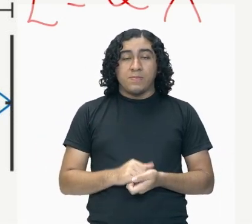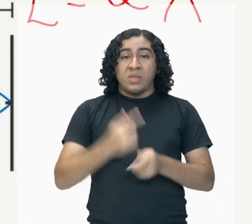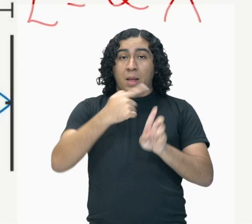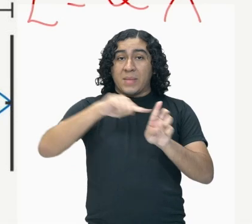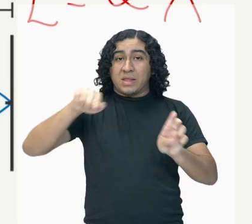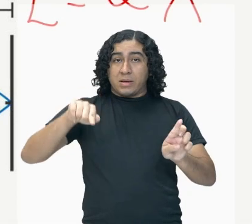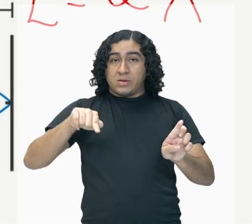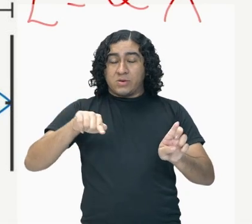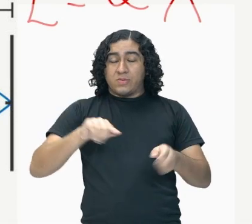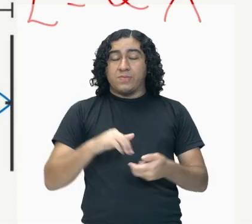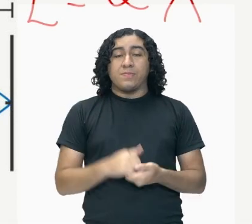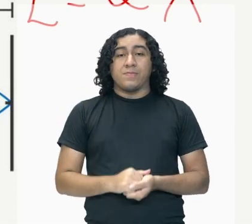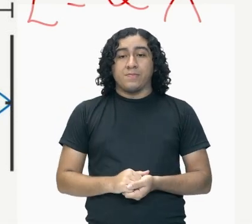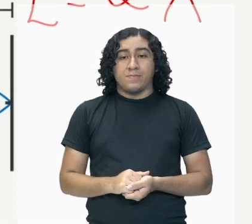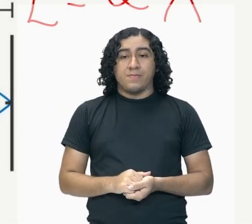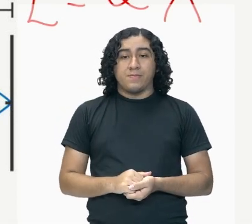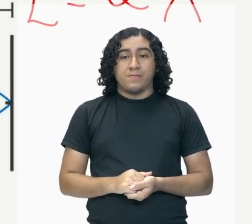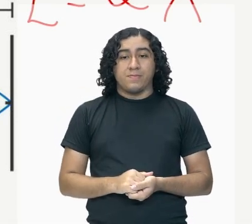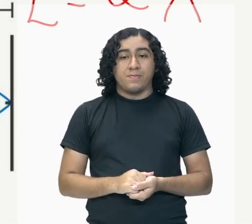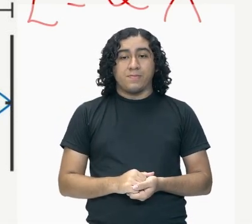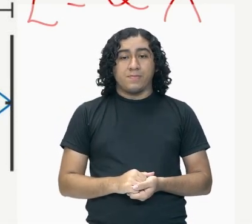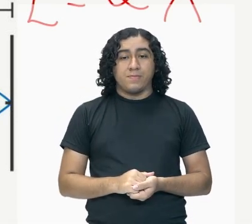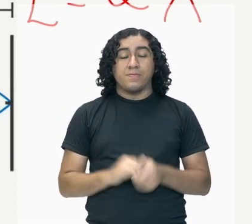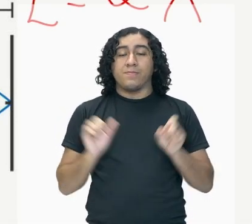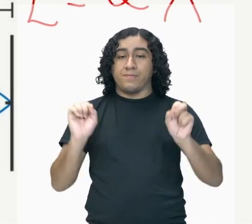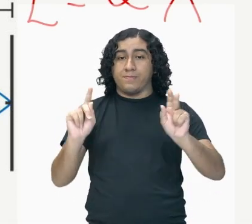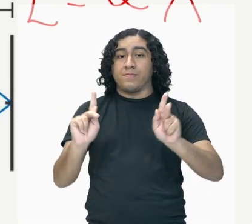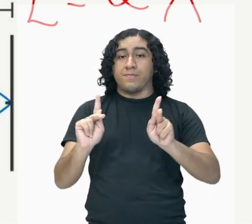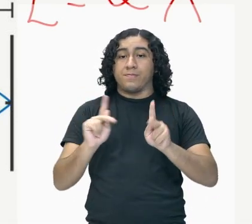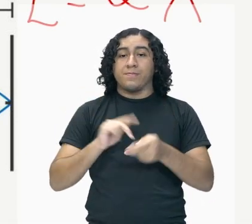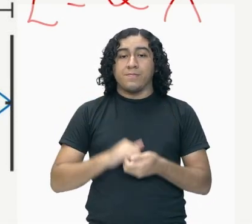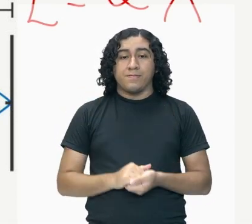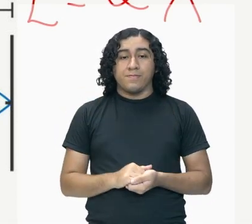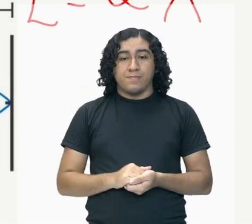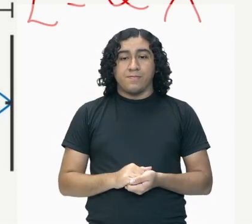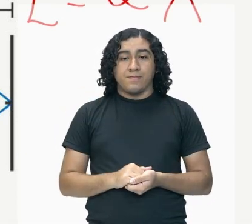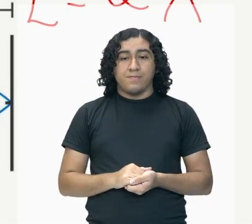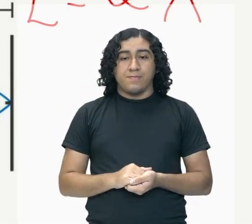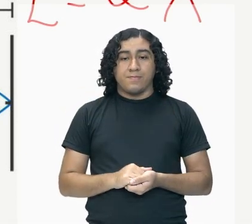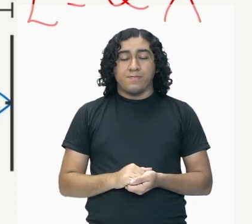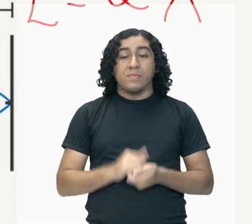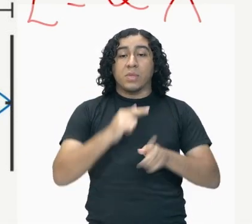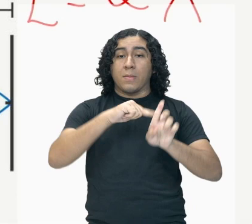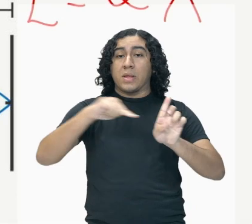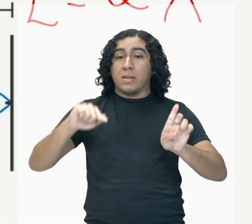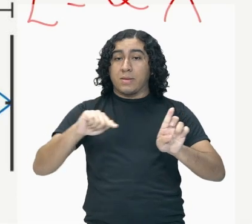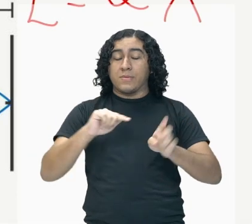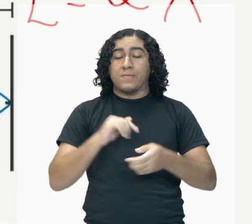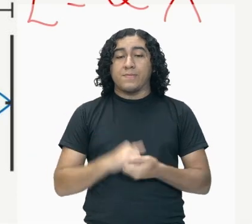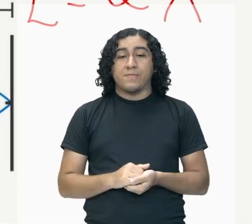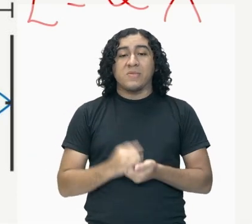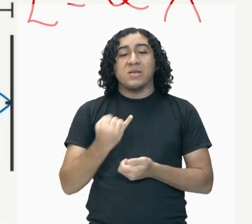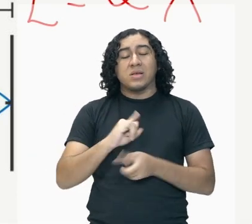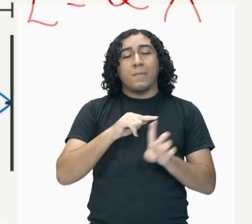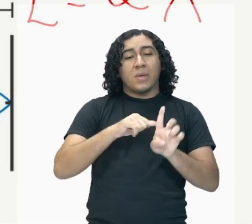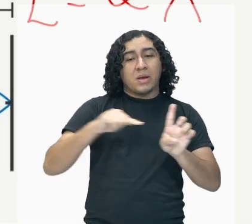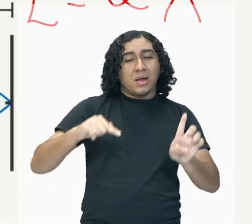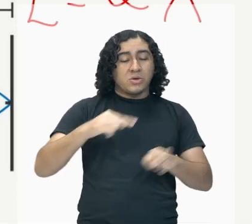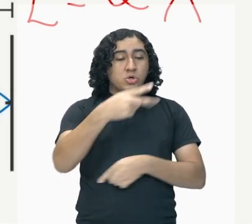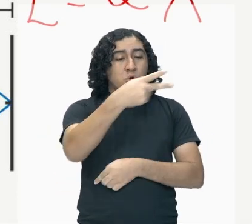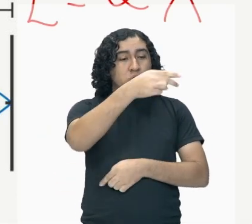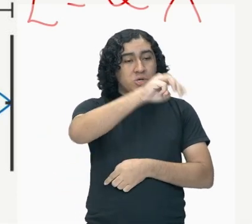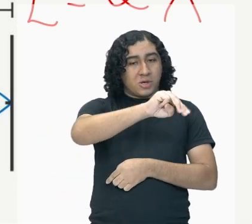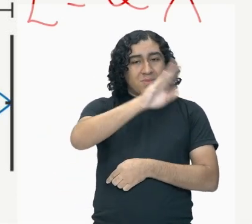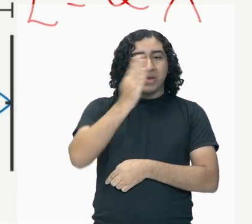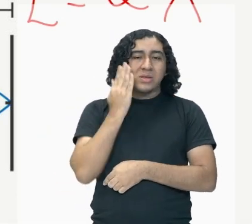metade do comprimento dela tá certo comprimento de onda é a metade do seu comprimento como o comprimento é 2 m eu sei que o